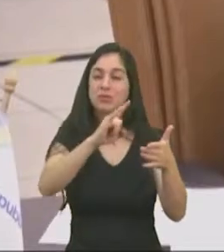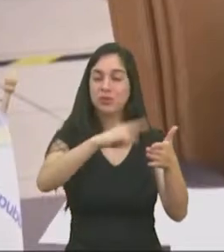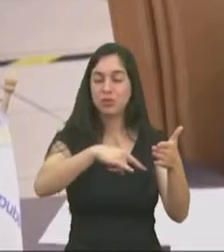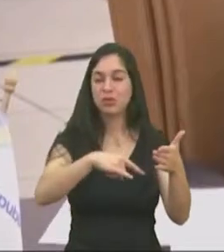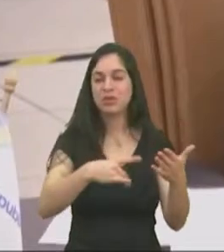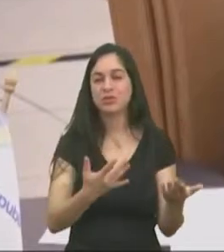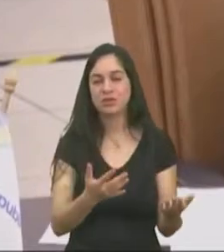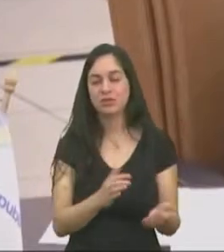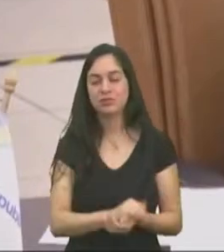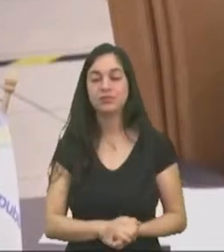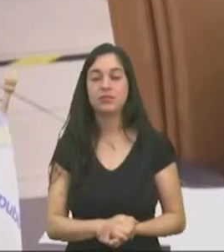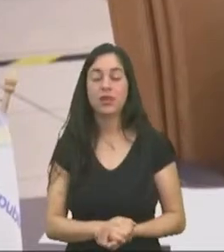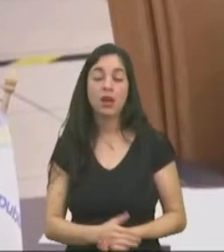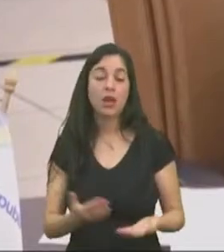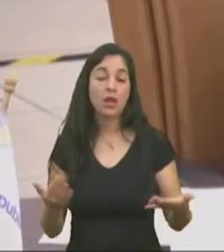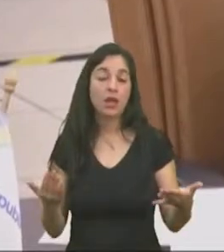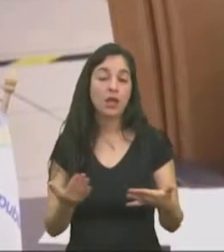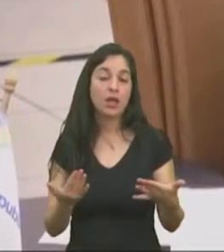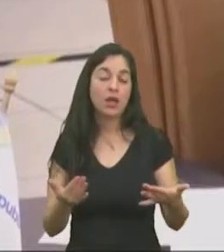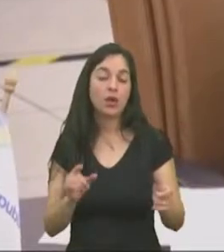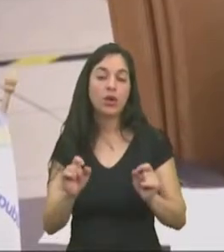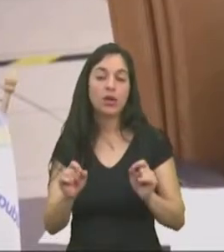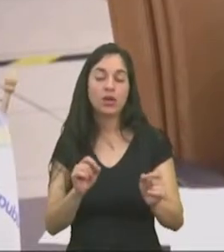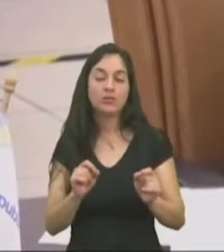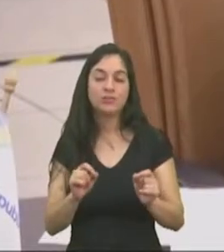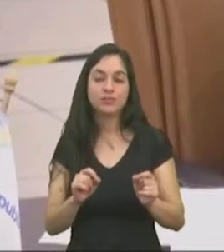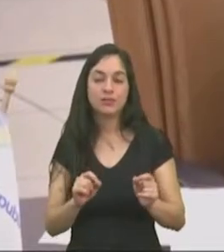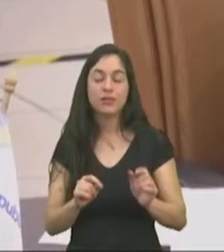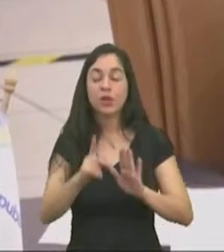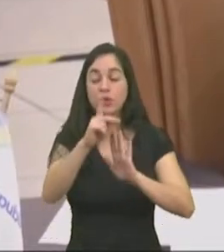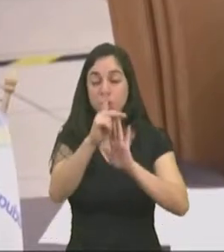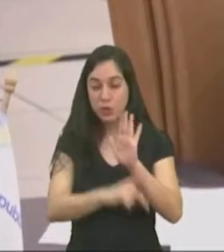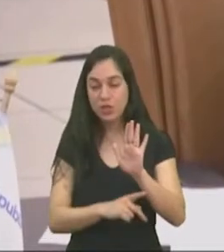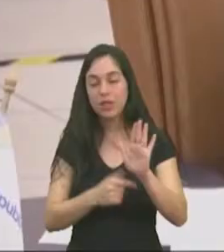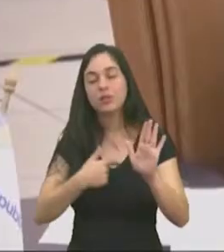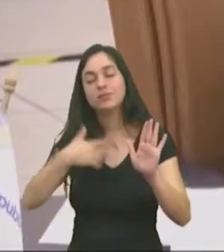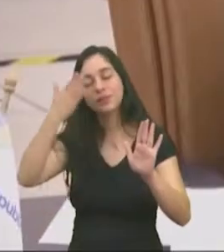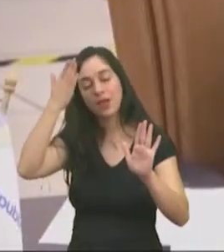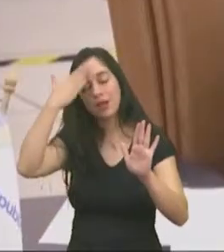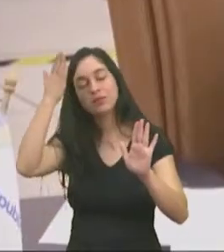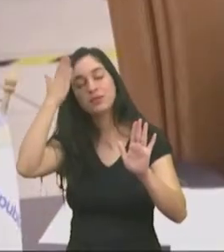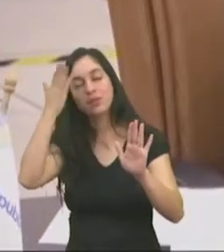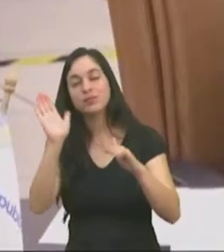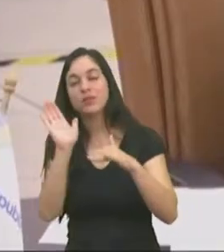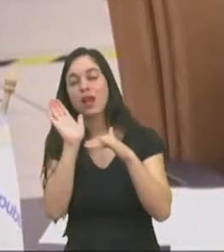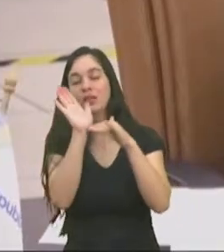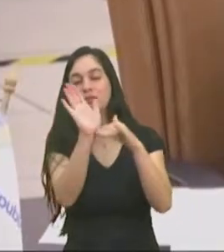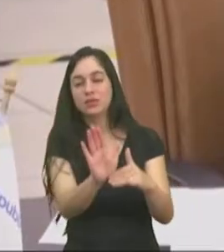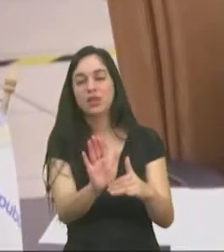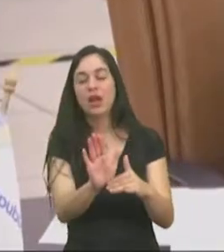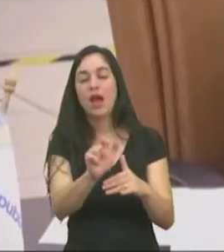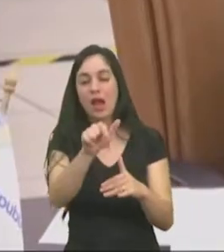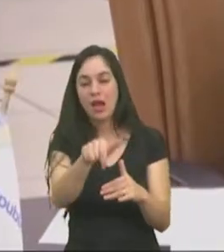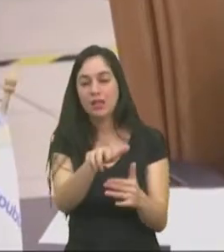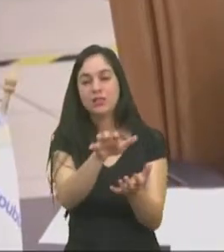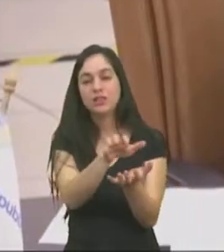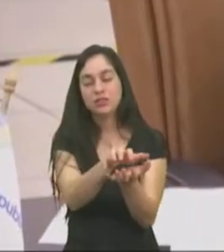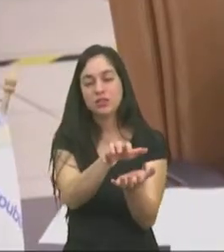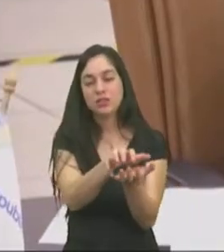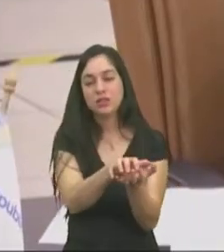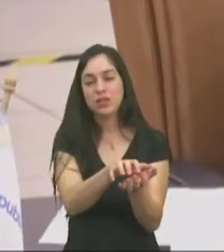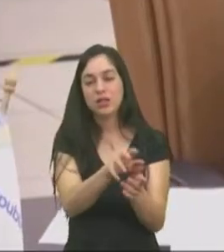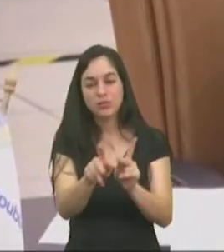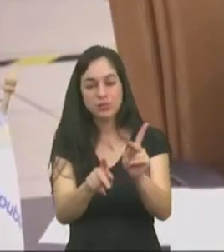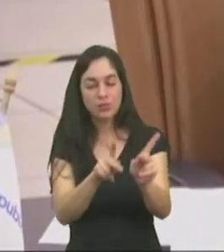documentação. E agora, com esse projeto, eu sei que vai mudar muito, muito a população da nossa cidade.